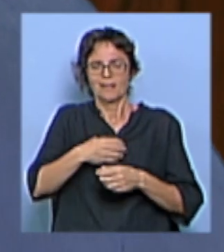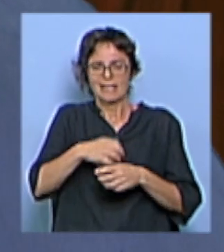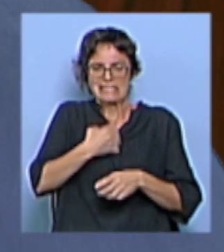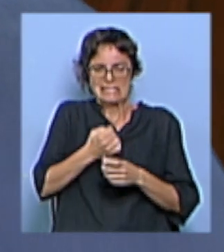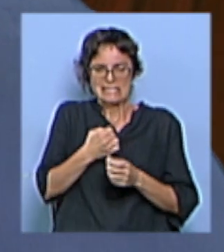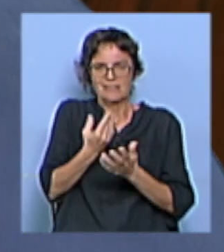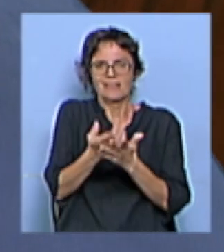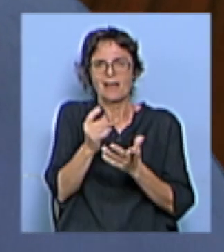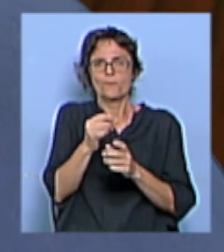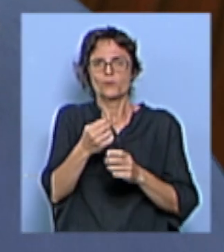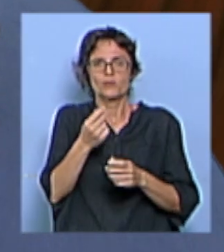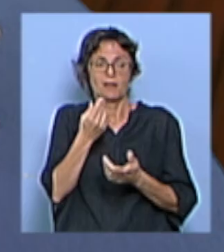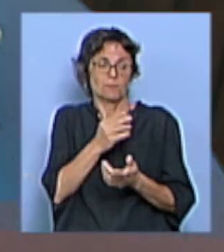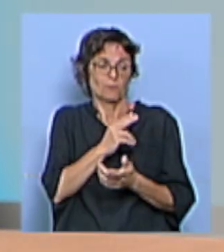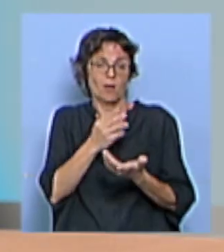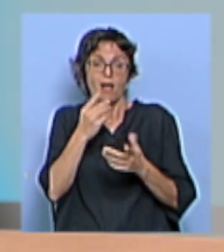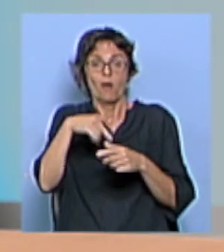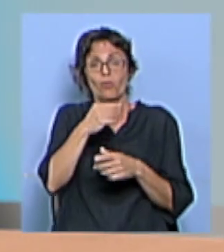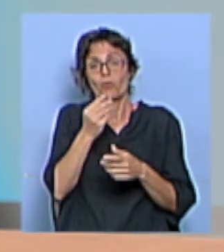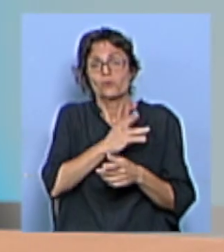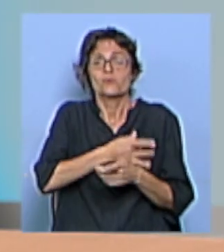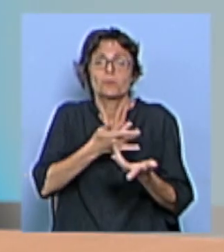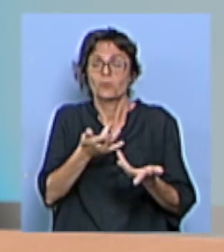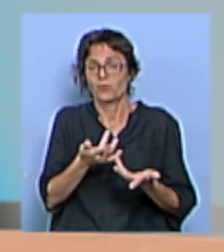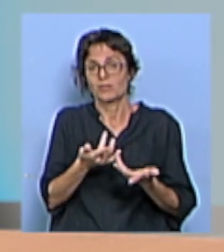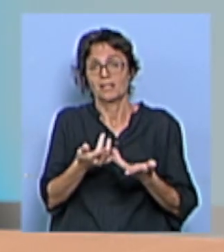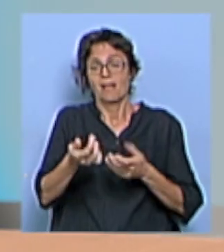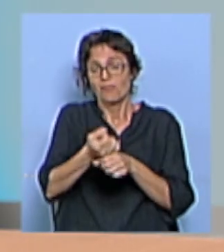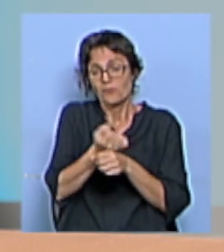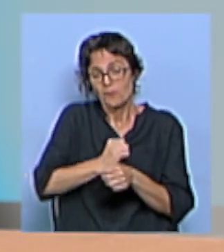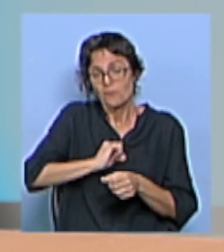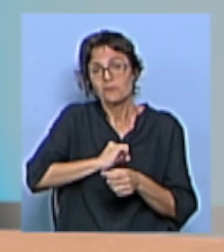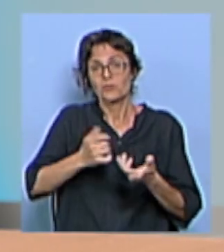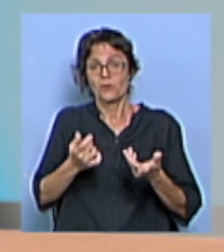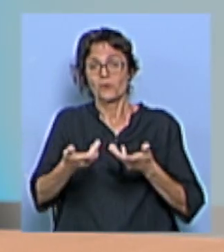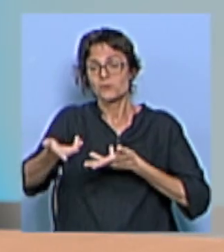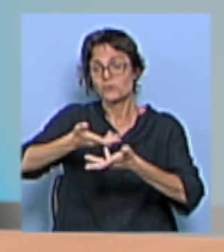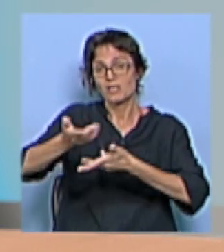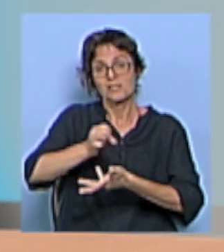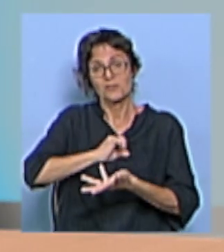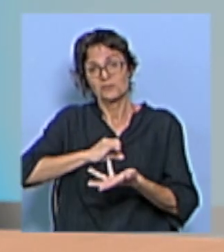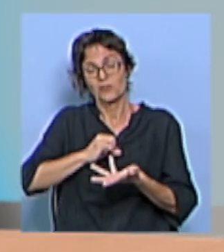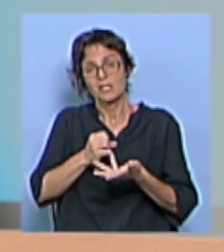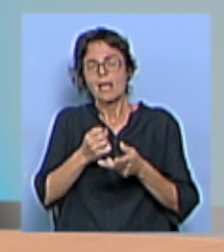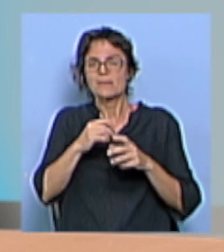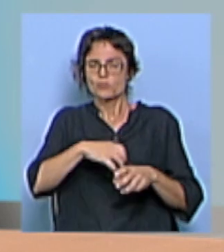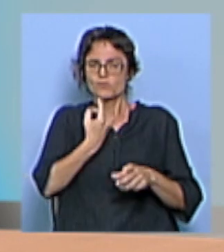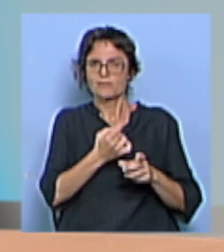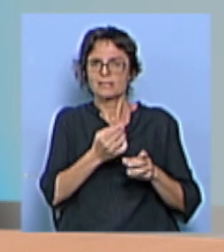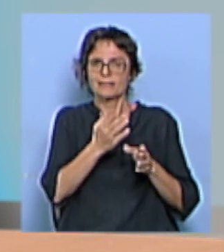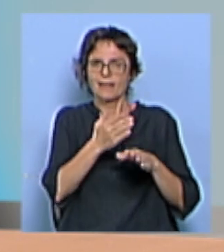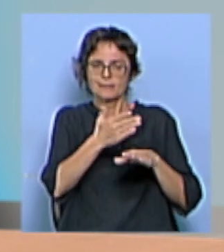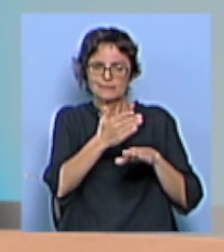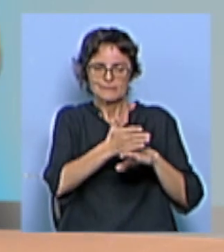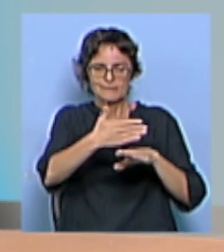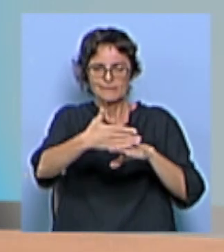ações, ao nosso trabalho, aos nossos laços e relações, mas esses são sentidos parcelares. Agora, esses sentidos